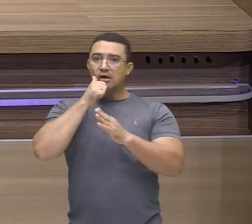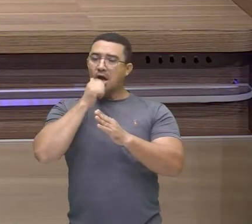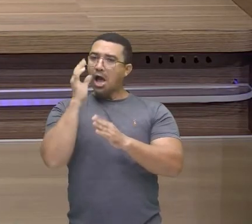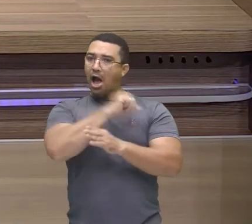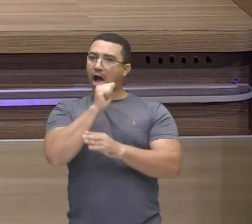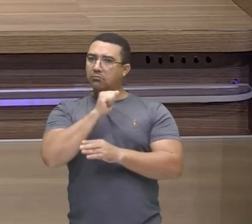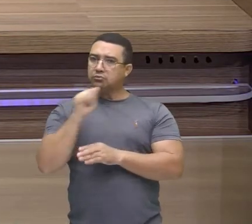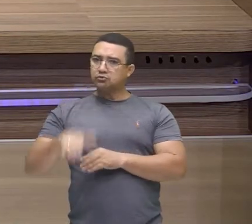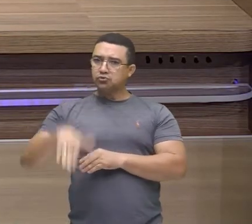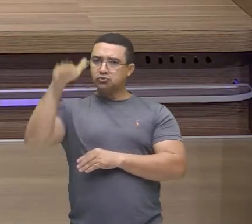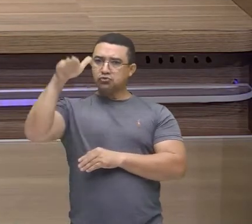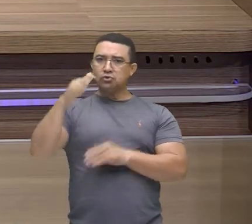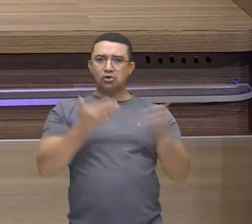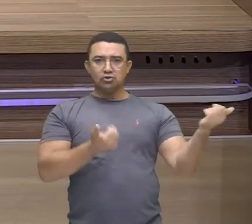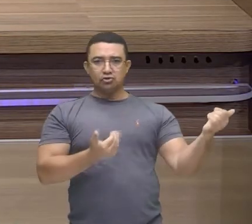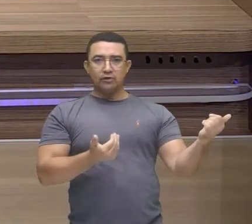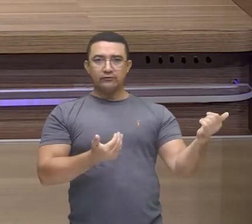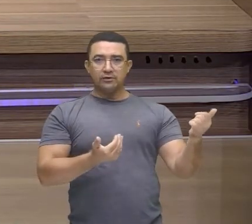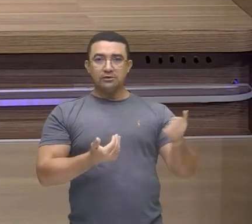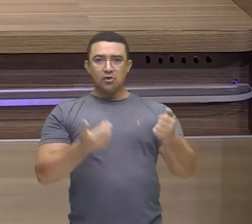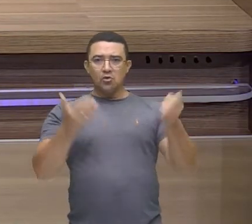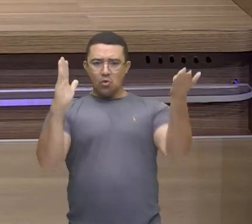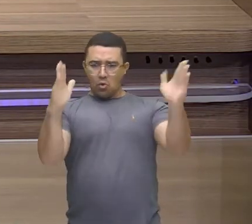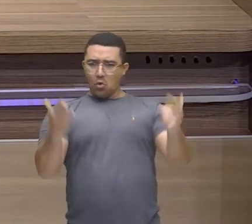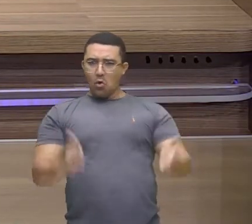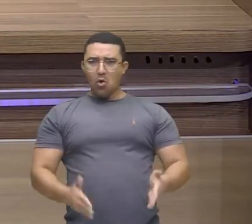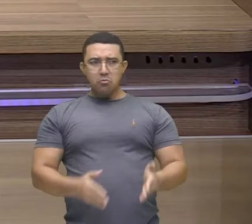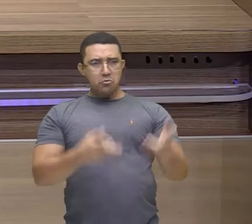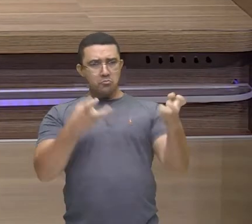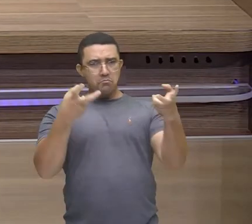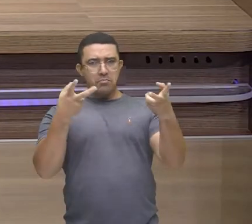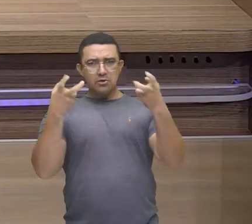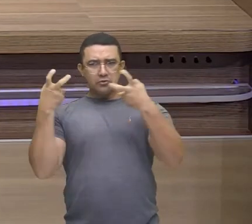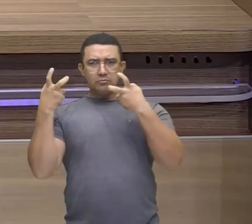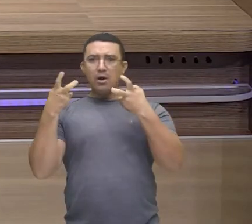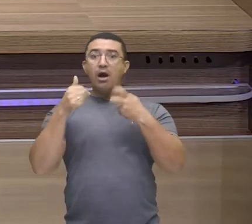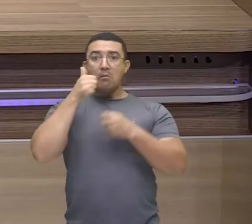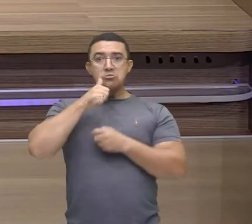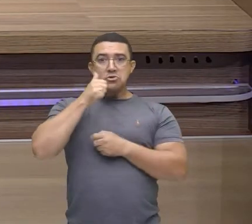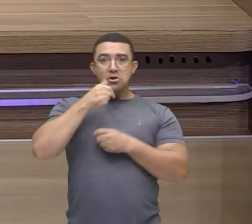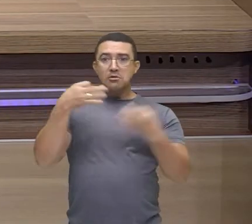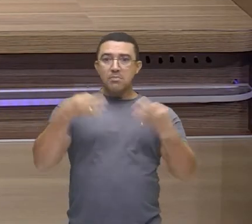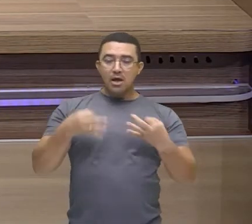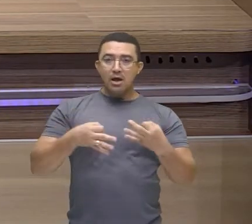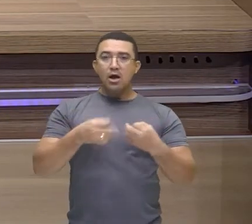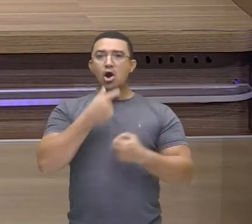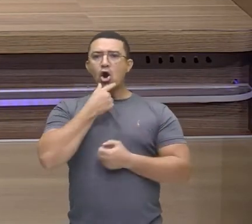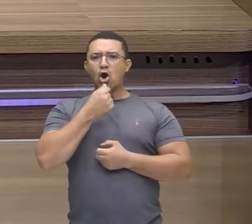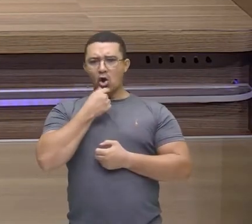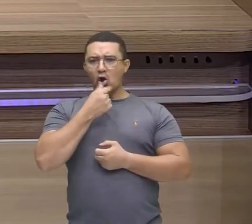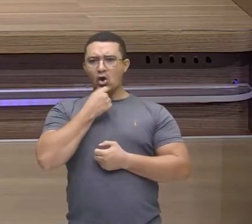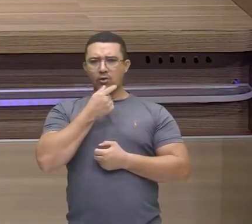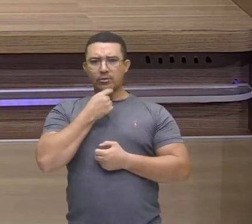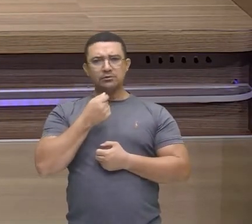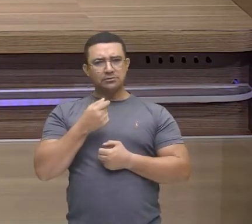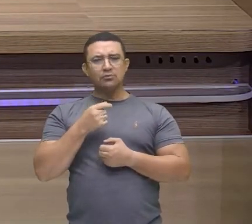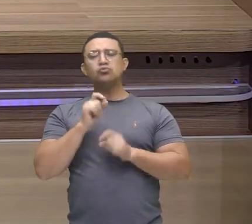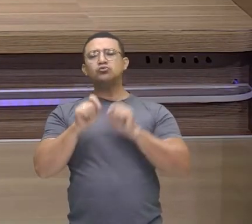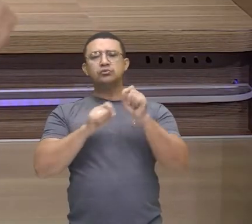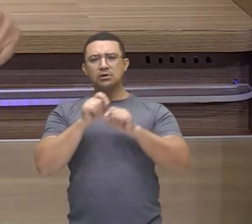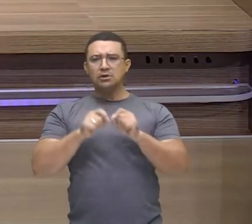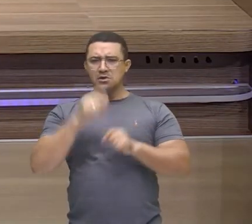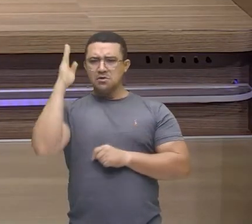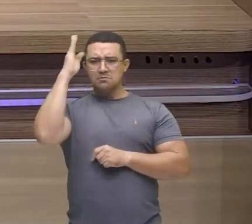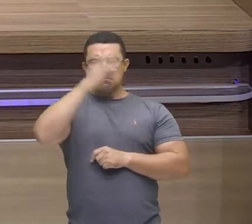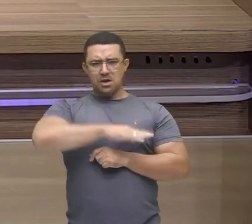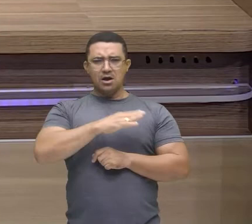os atributos físicos e a beleza dela, tem um outro tarado, um outro criminoso, só esperando aquele momento. Ela passa por essas casas que não